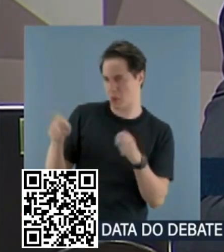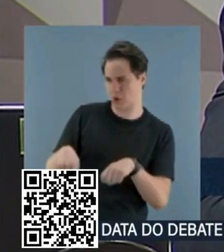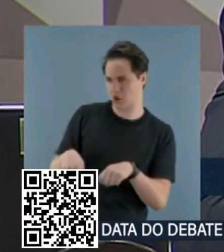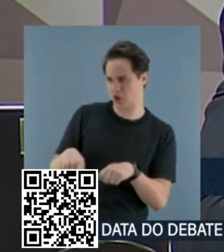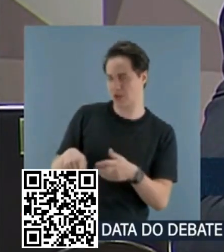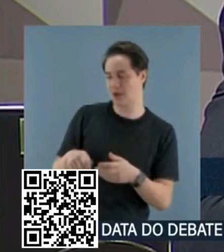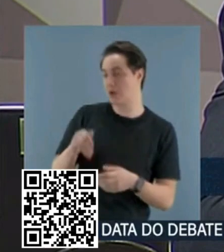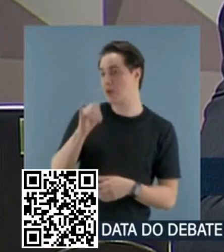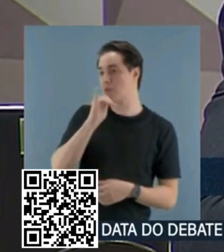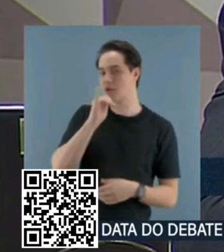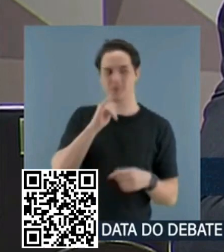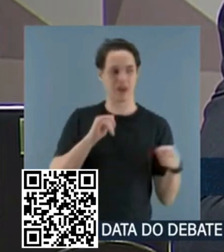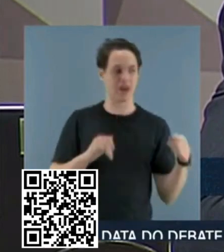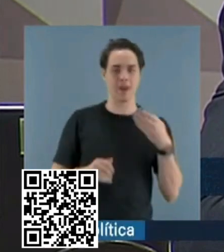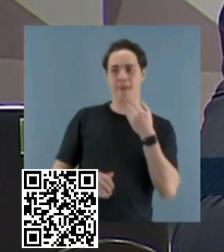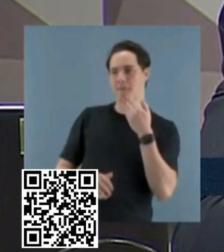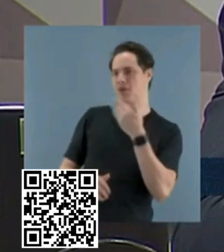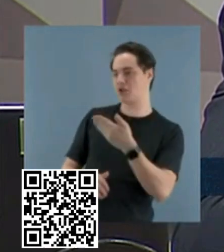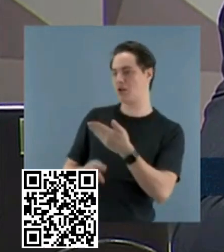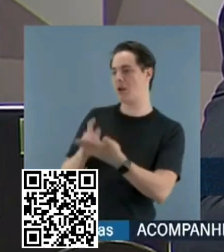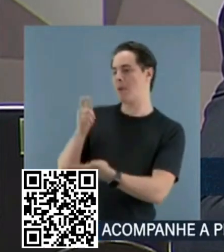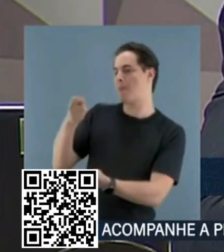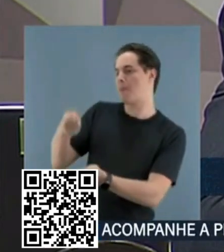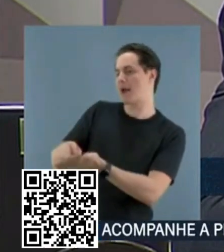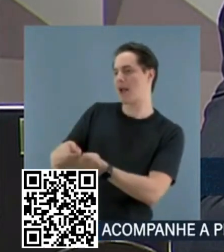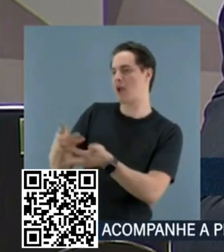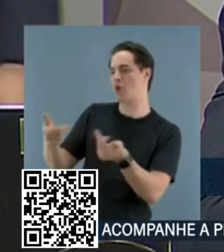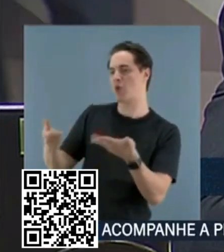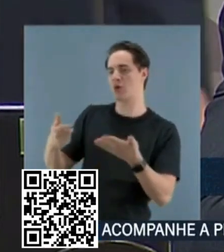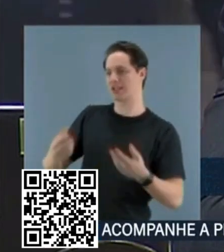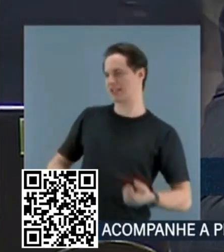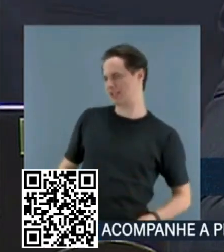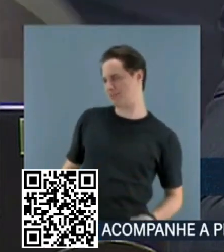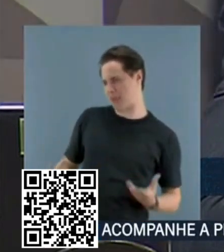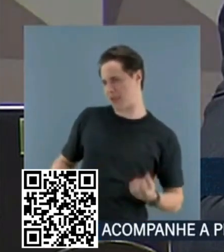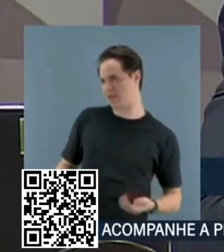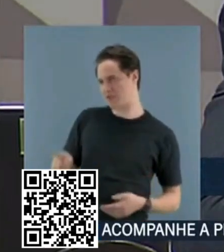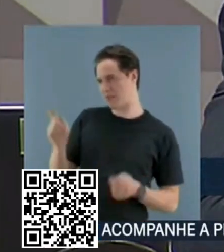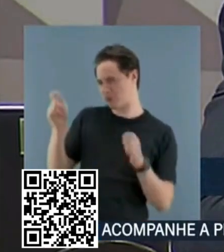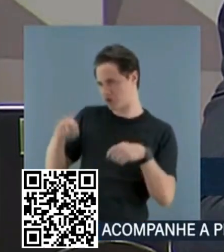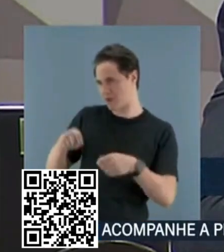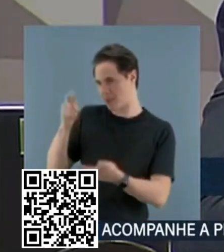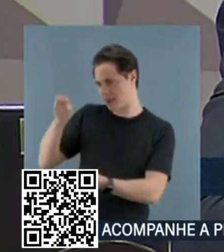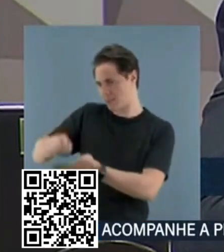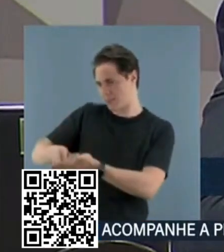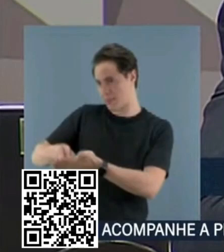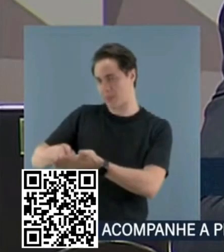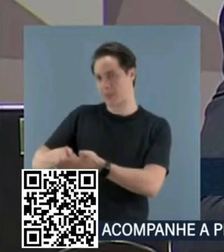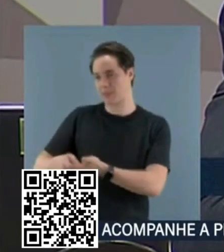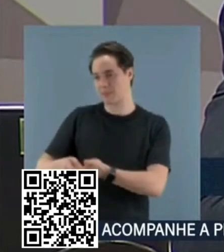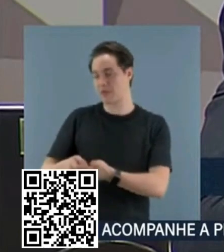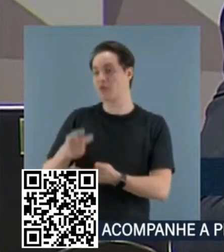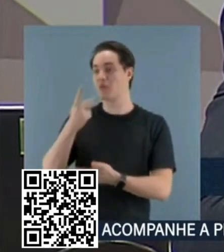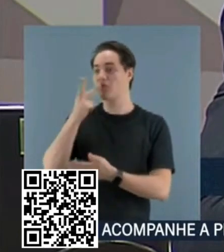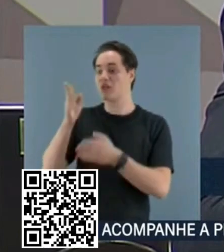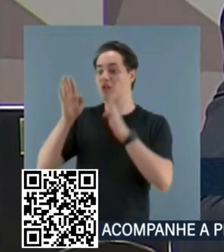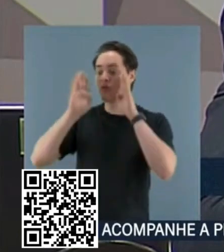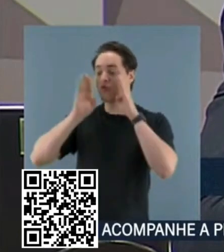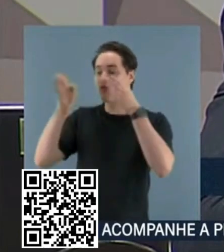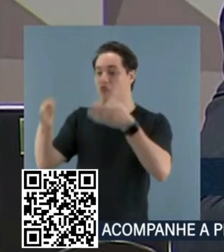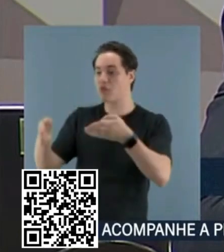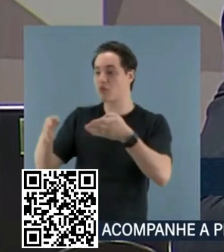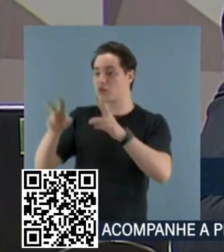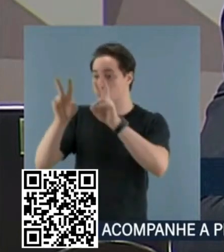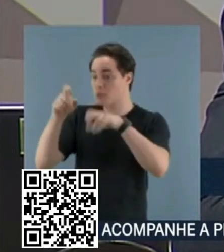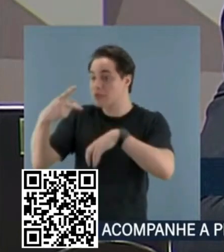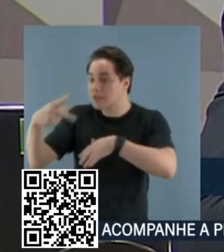atendia, por exemplo, esses pedidos de fazer pagamentos de pequenas despesas ou coisa parecida? Eu quero falar especificamente do